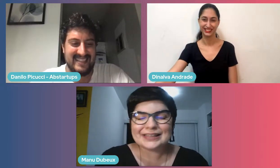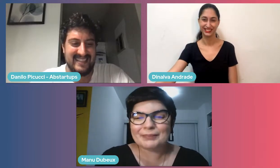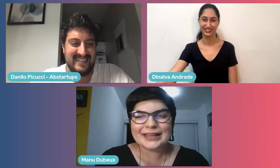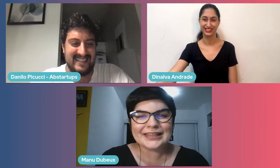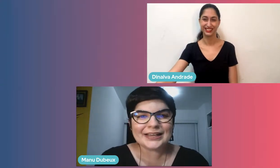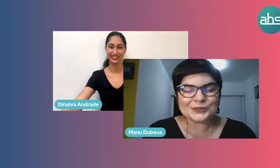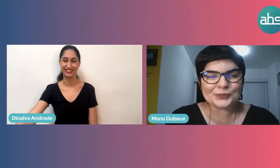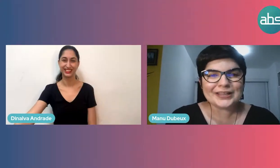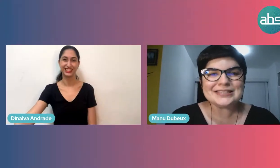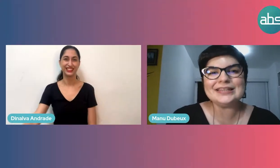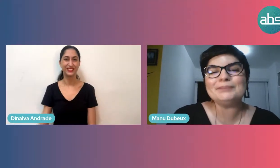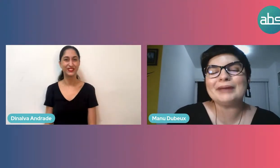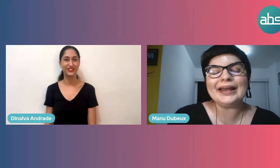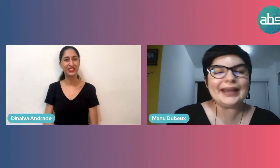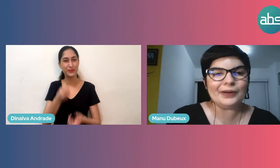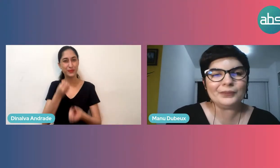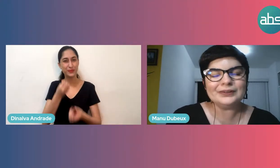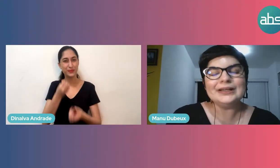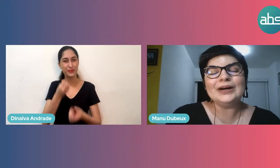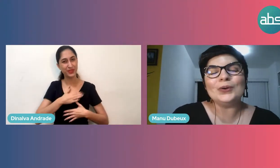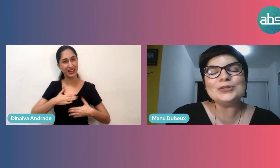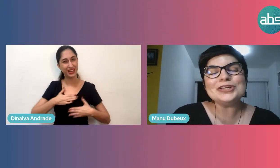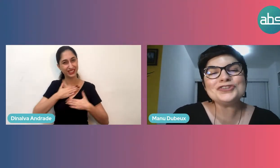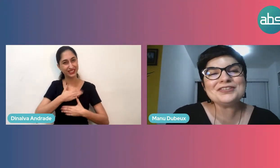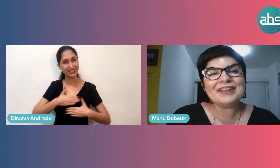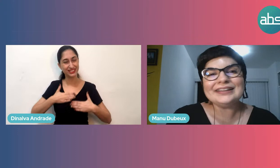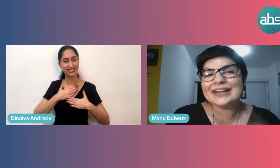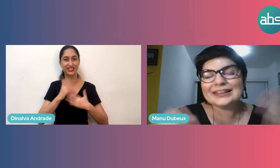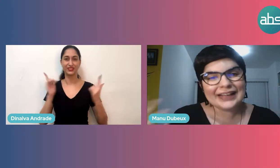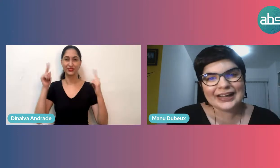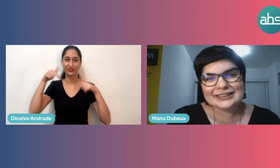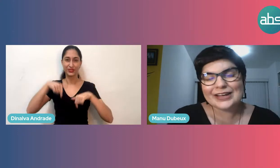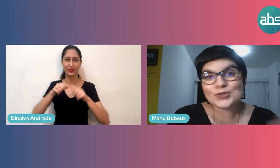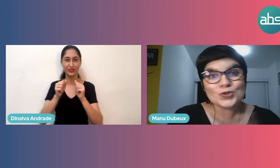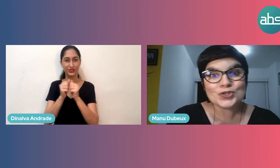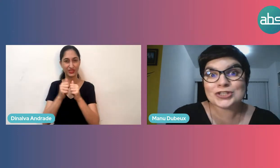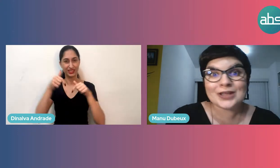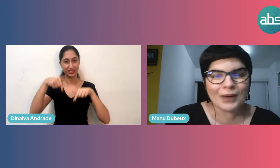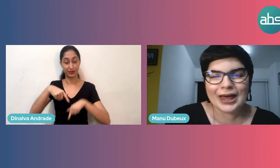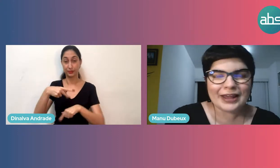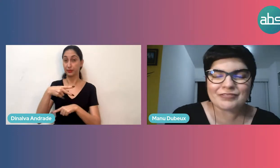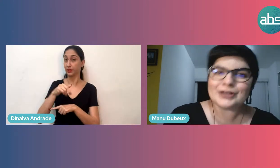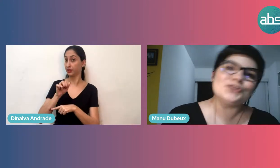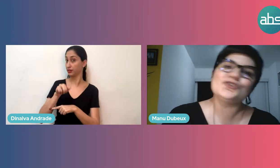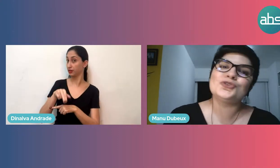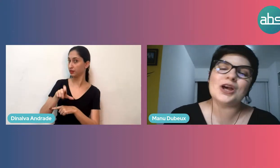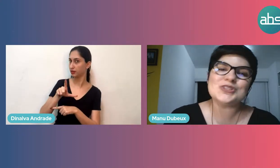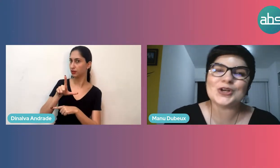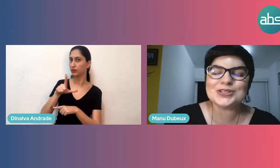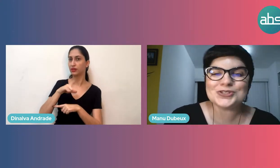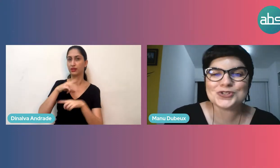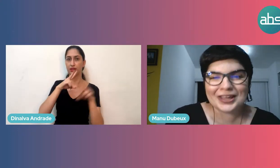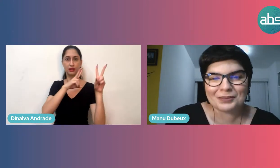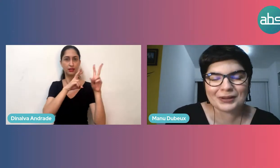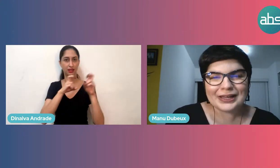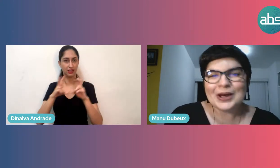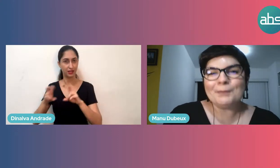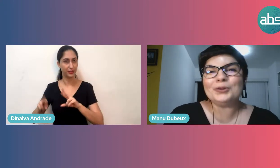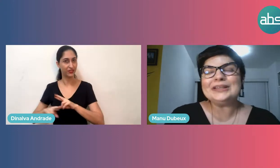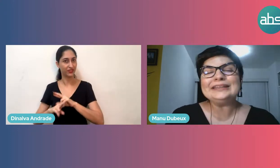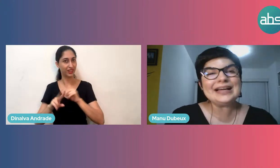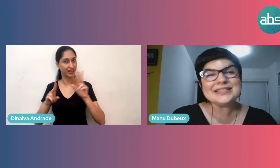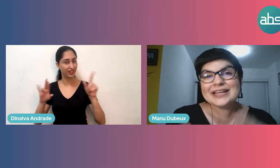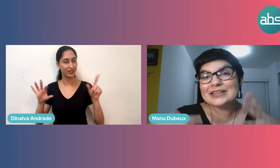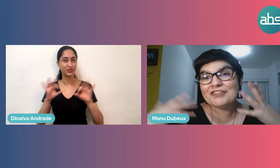prazer estar mediando esse painel, onde a gente vai tratar de assuntos tão relevantes do nosso ecossistema,